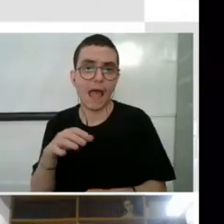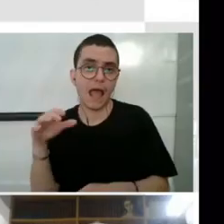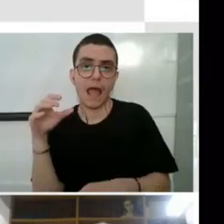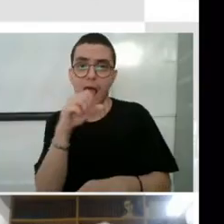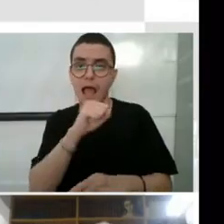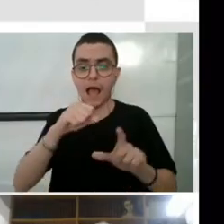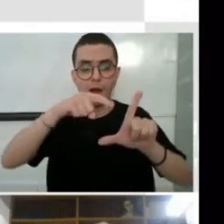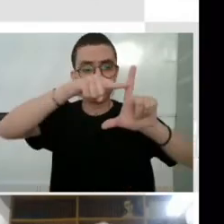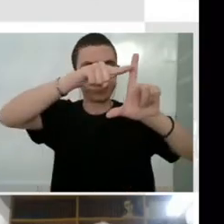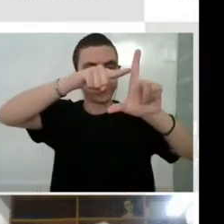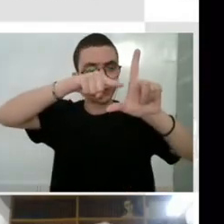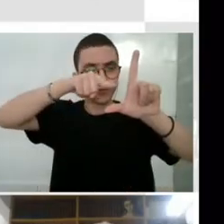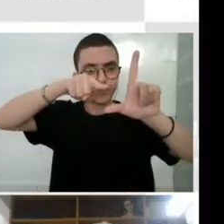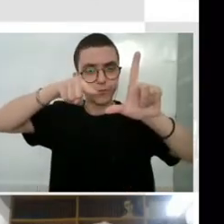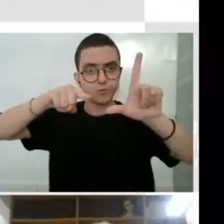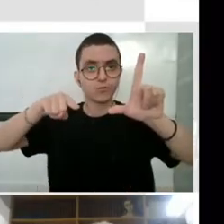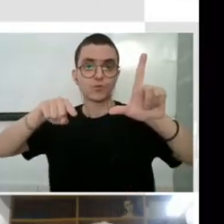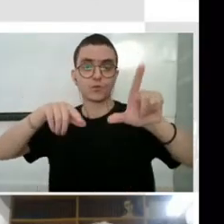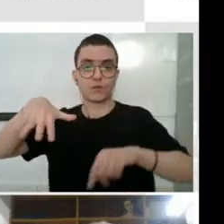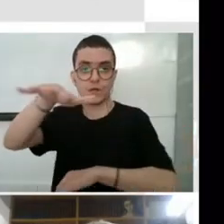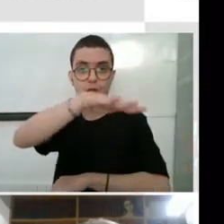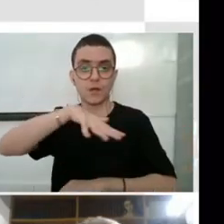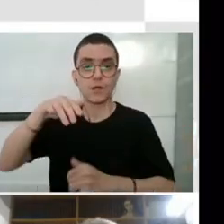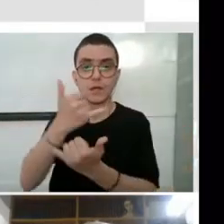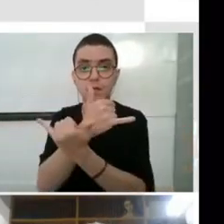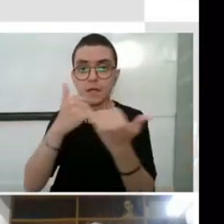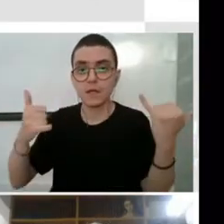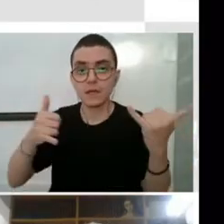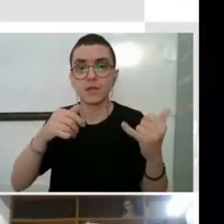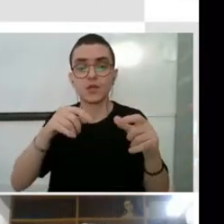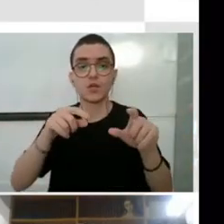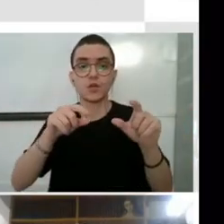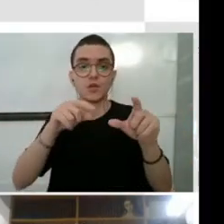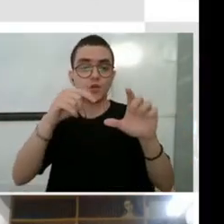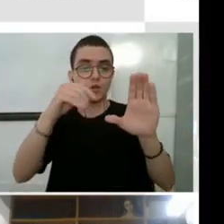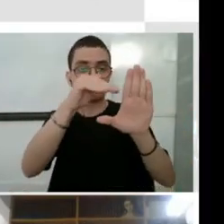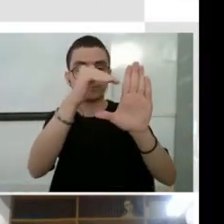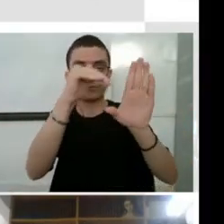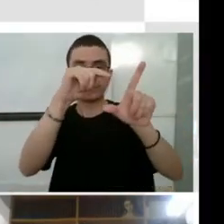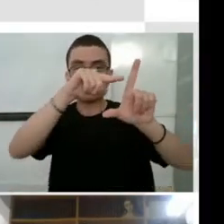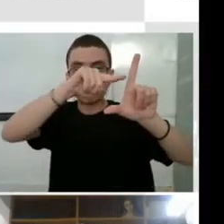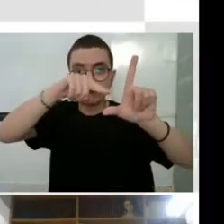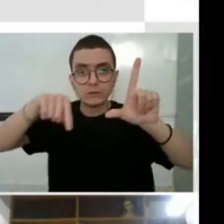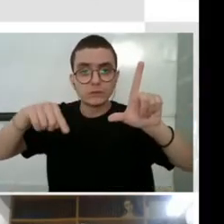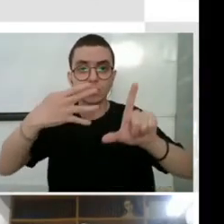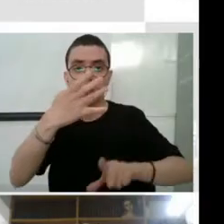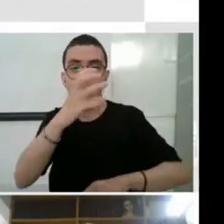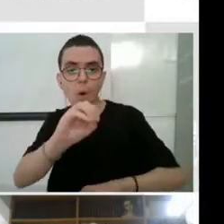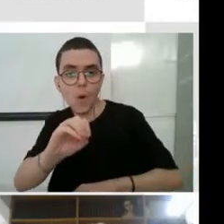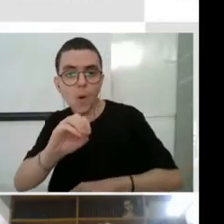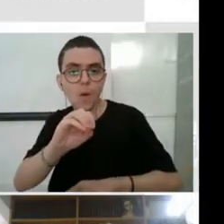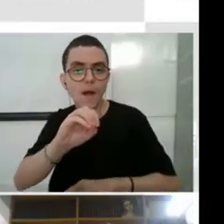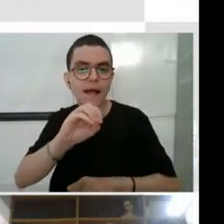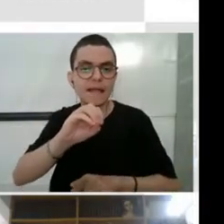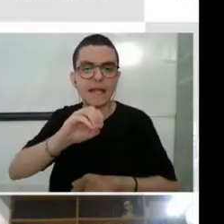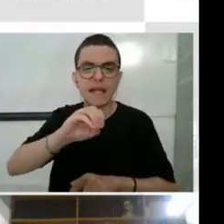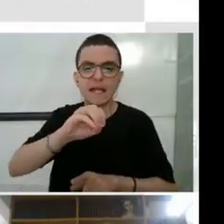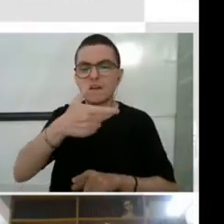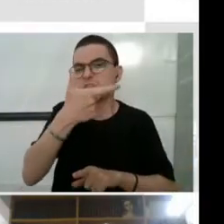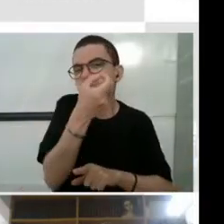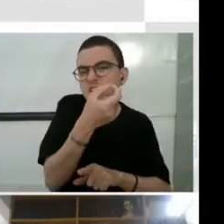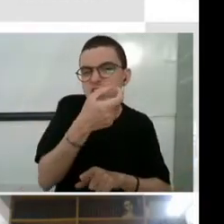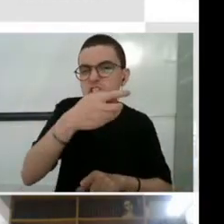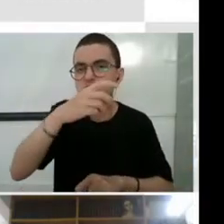carvão no setor energético, com uma redução de 40% a 55% em relação aos níveis atuais até meados do século. Vejam que no que se refere ao carvão, eles são até